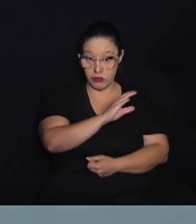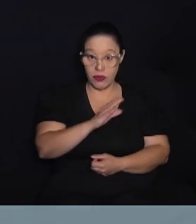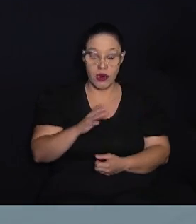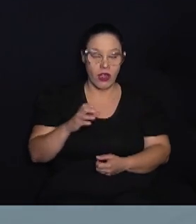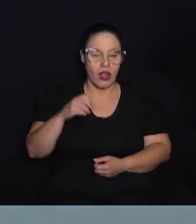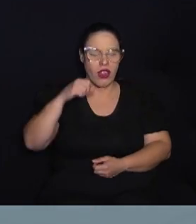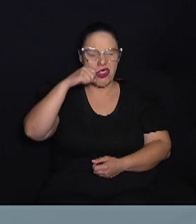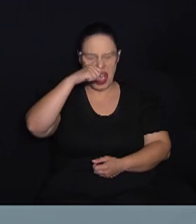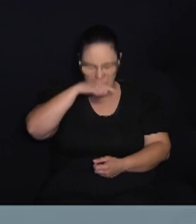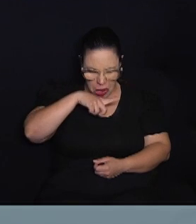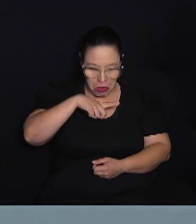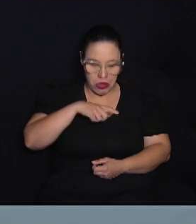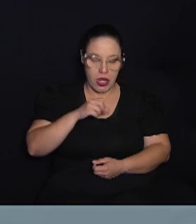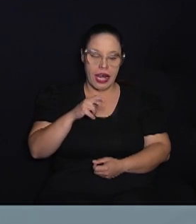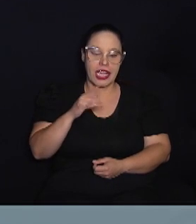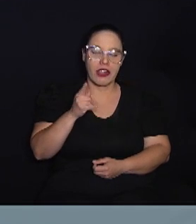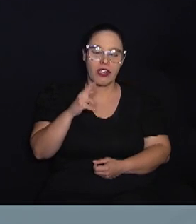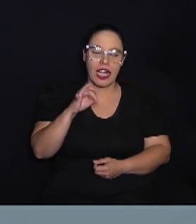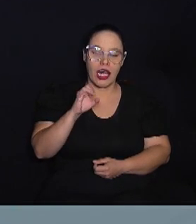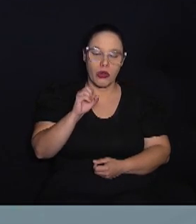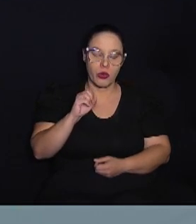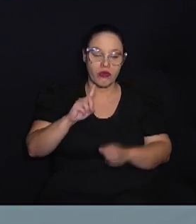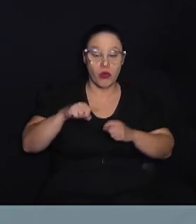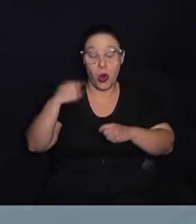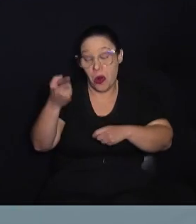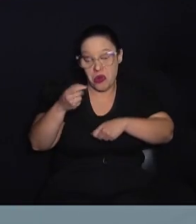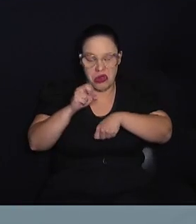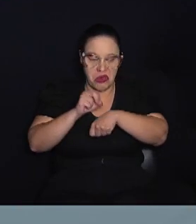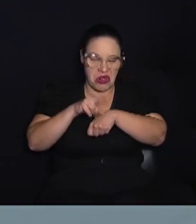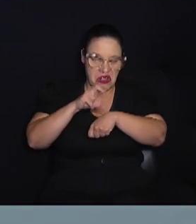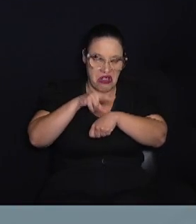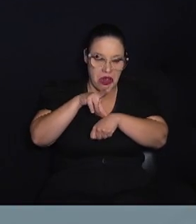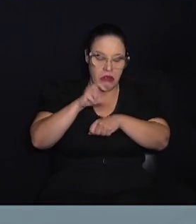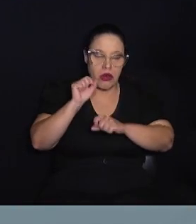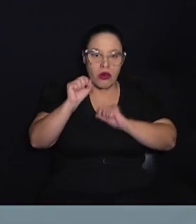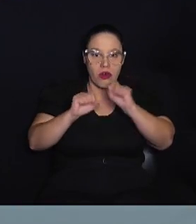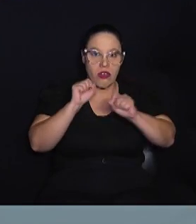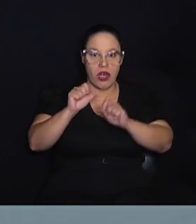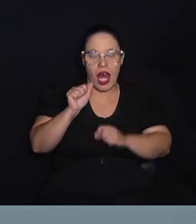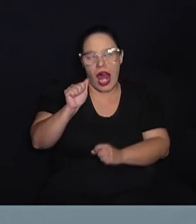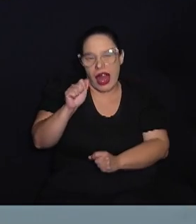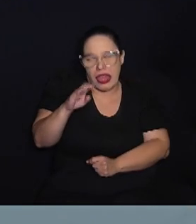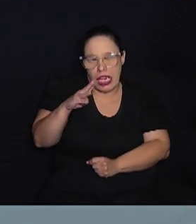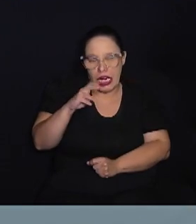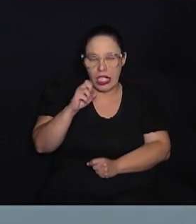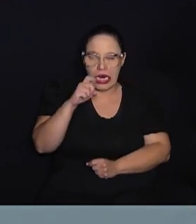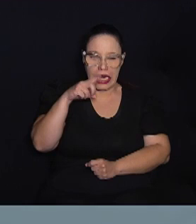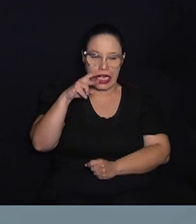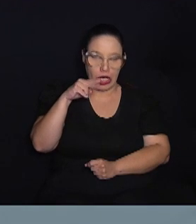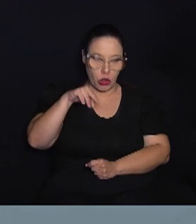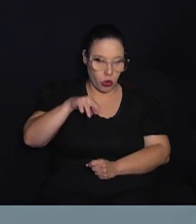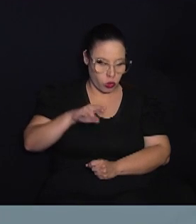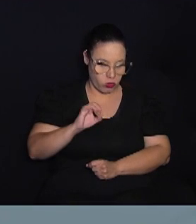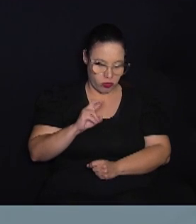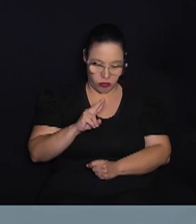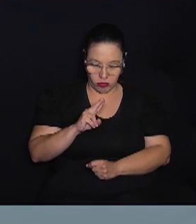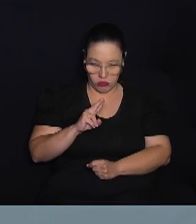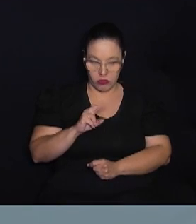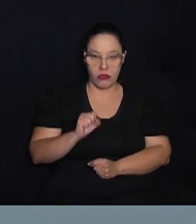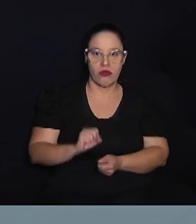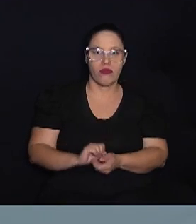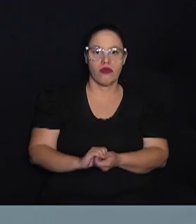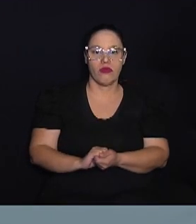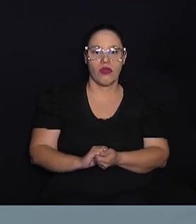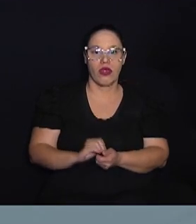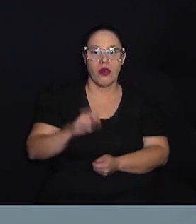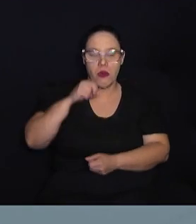resfriado geralmente são causados por outros vírus como a no vírus rinovírus né e